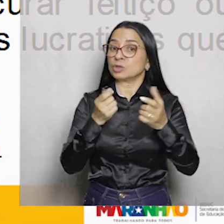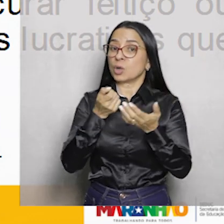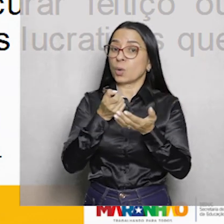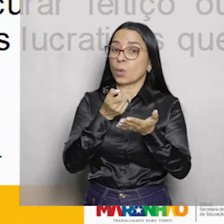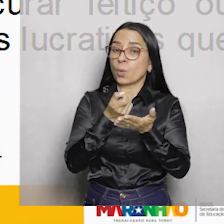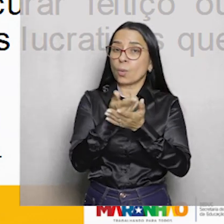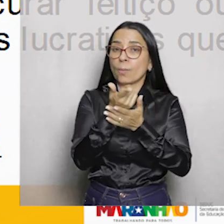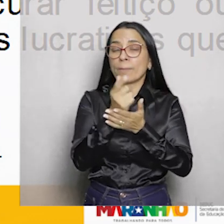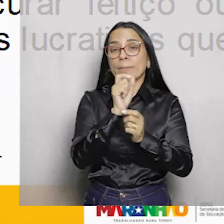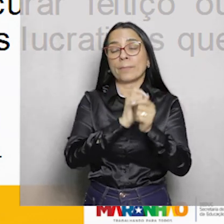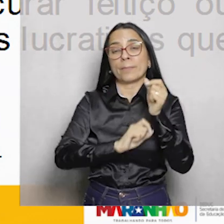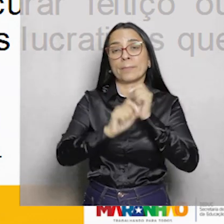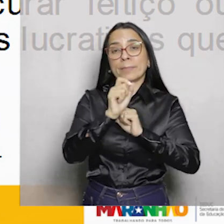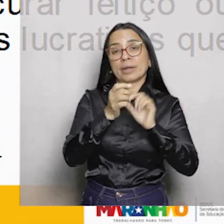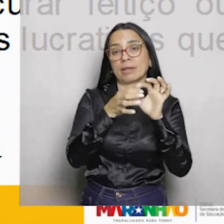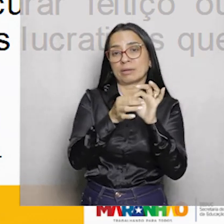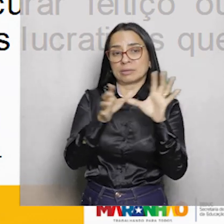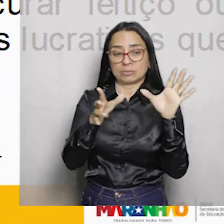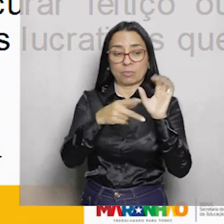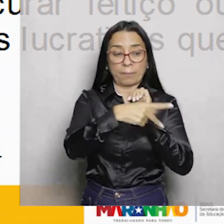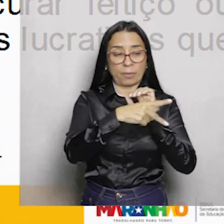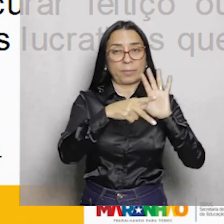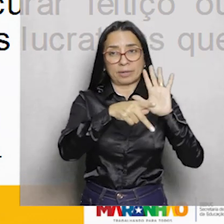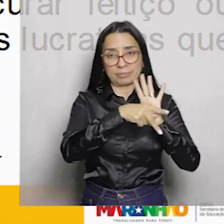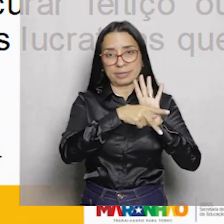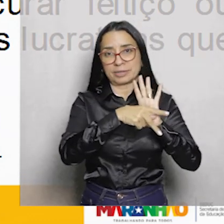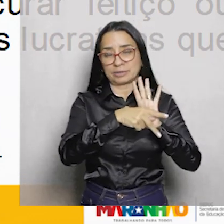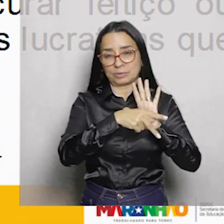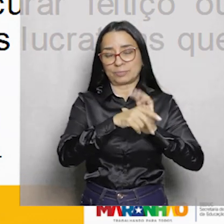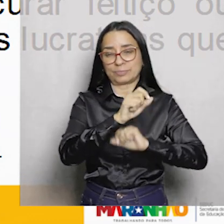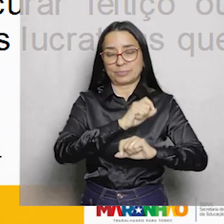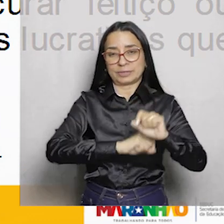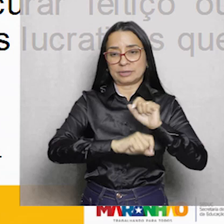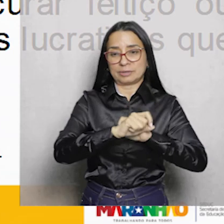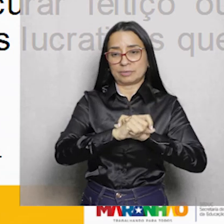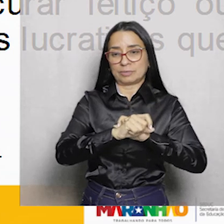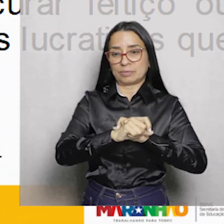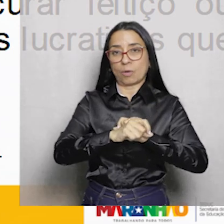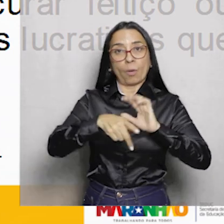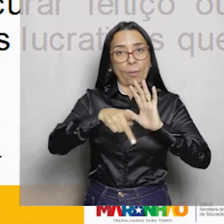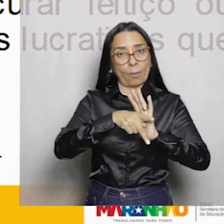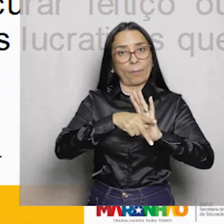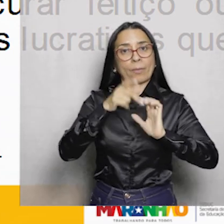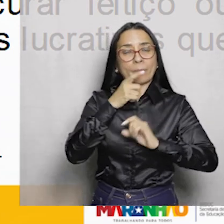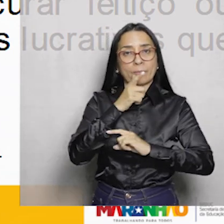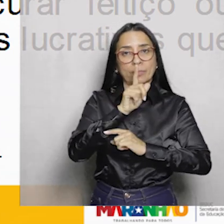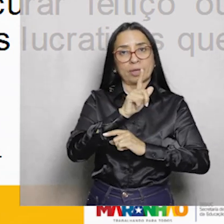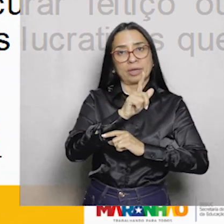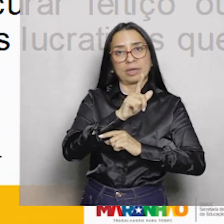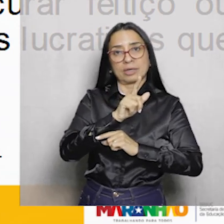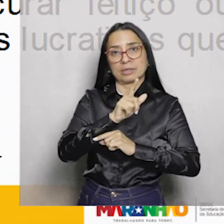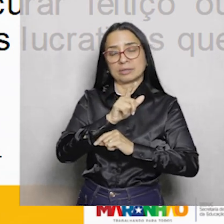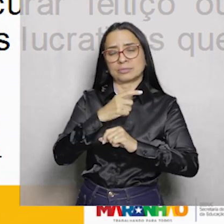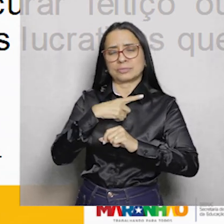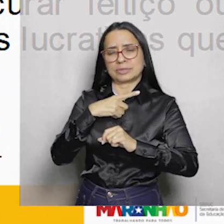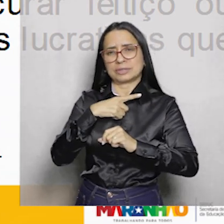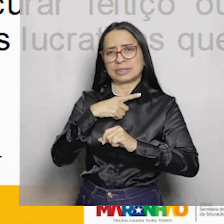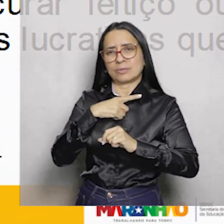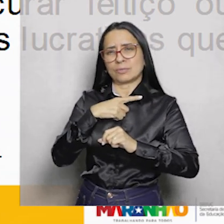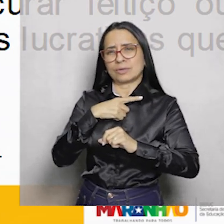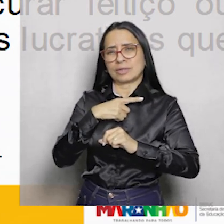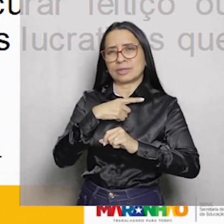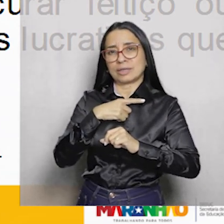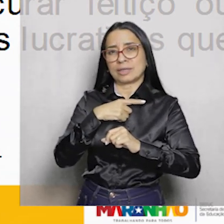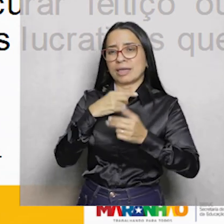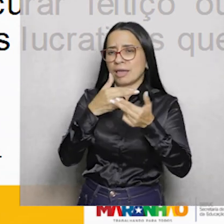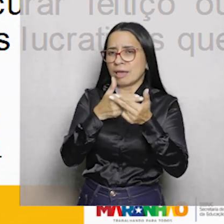seja, se tornar um negro forro. O próprio ganho vinha, muitas vezes, de fontes ocultas.